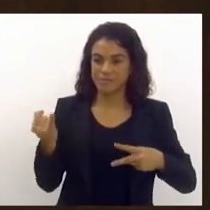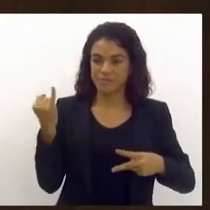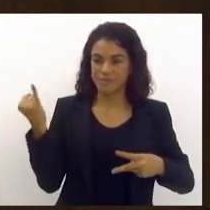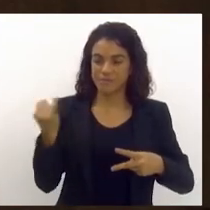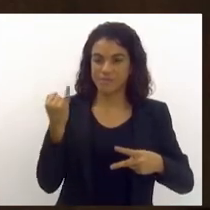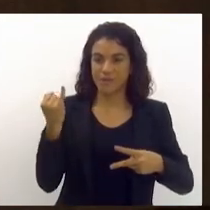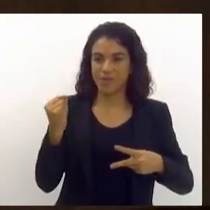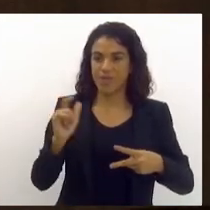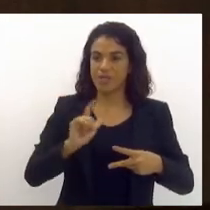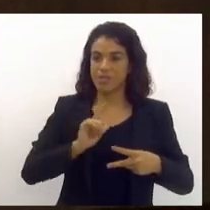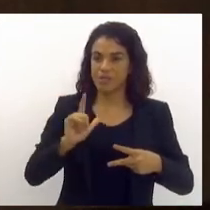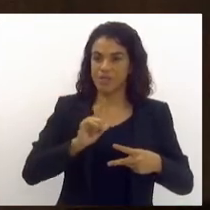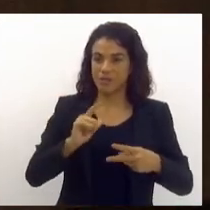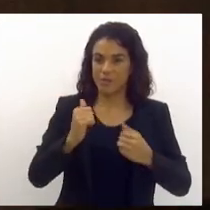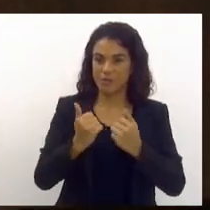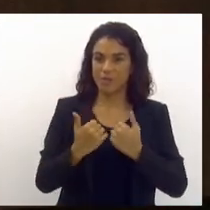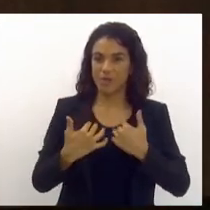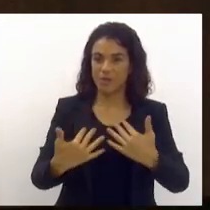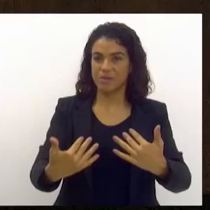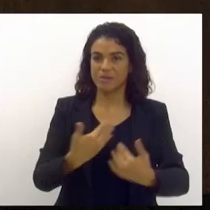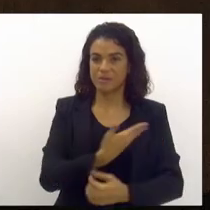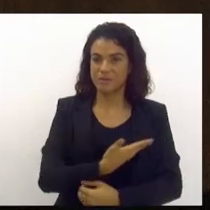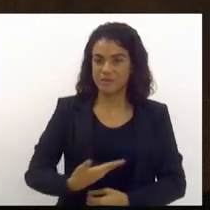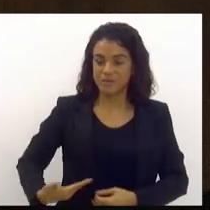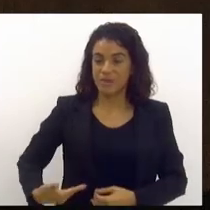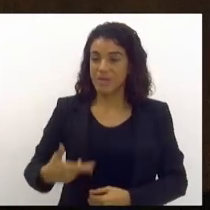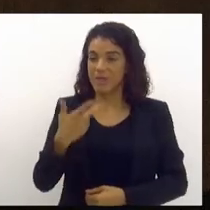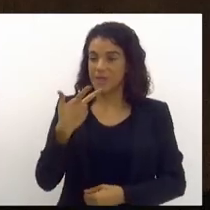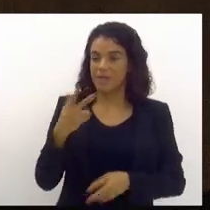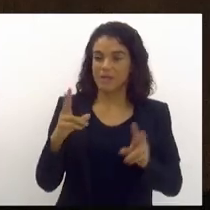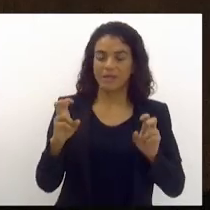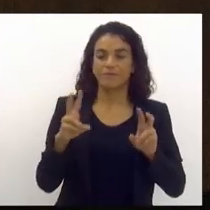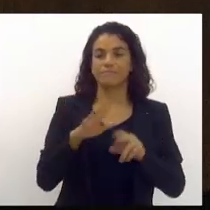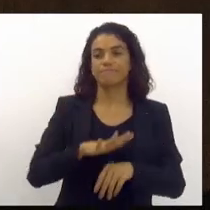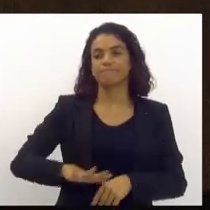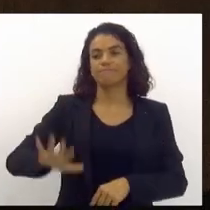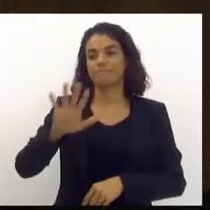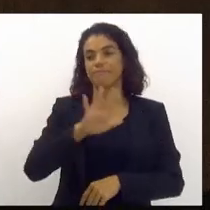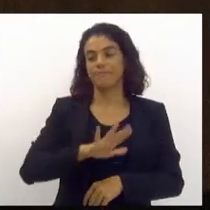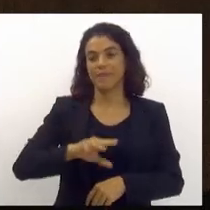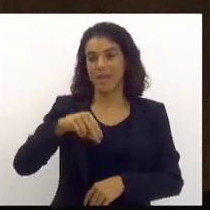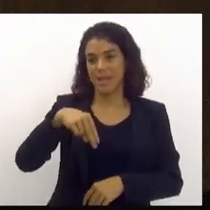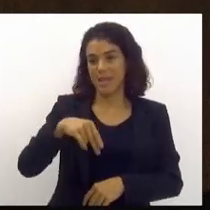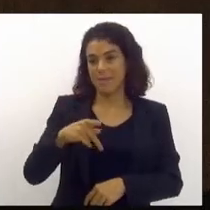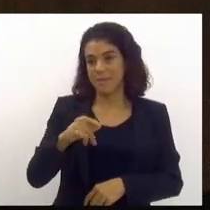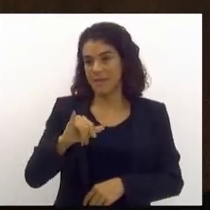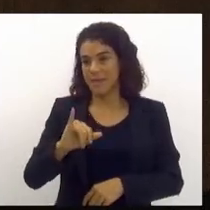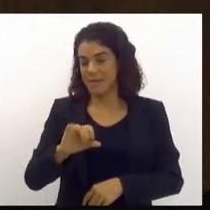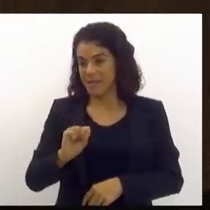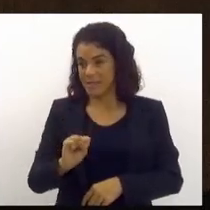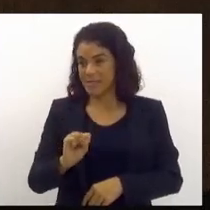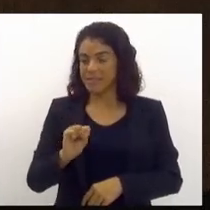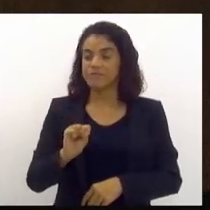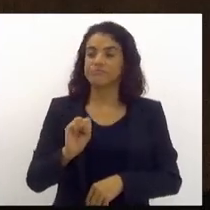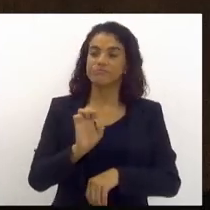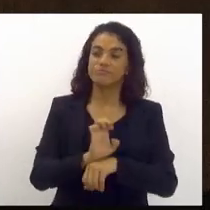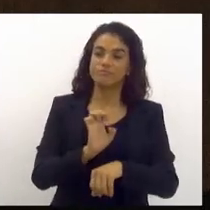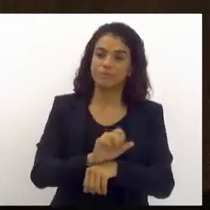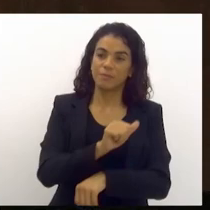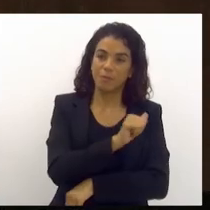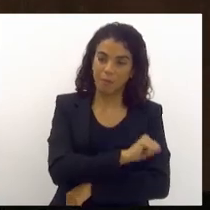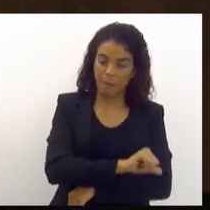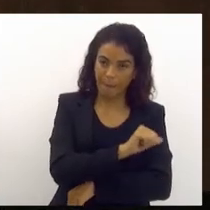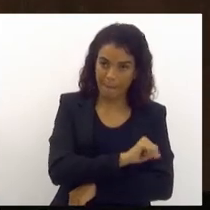Hoje nós tivemos uma audiência pública para tratar sobre o panorama das ILPIs no estado do Rio de Janeiro.